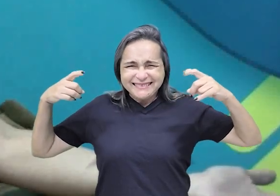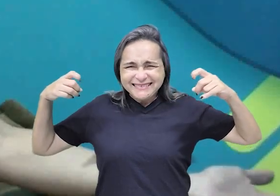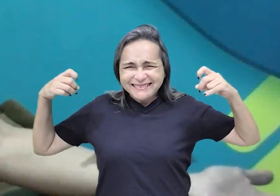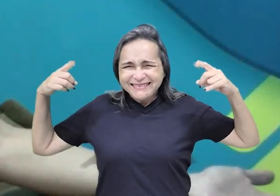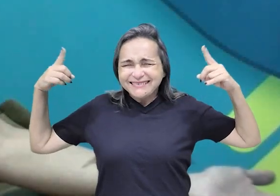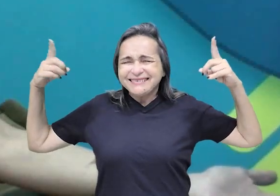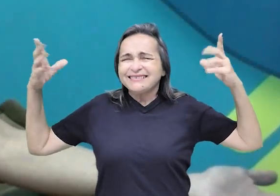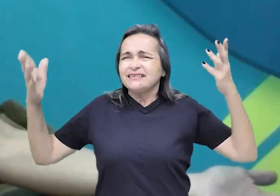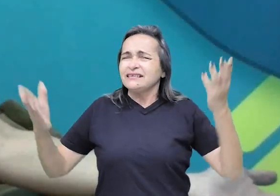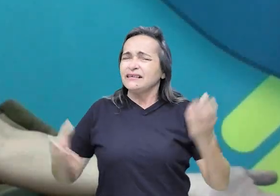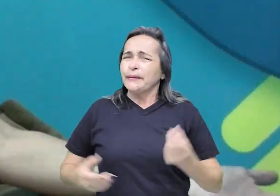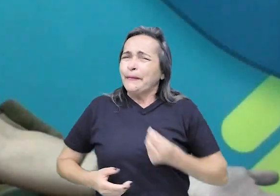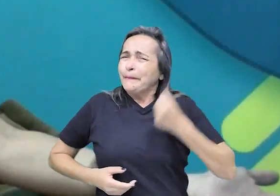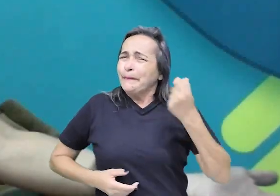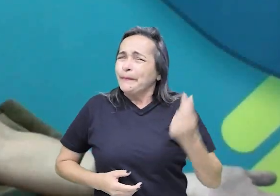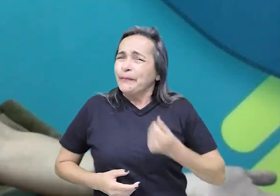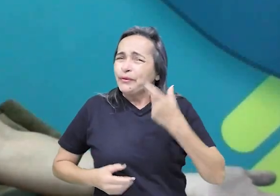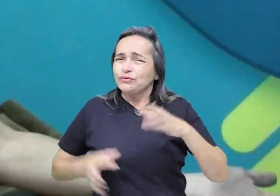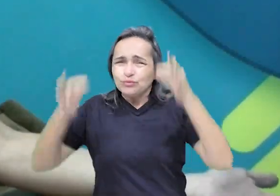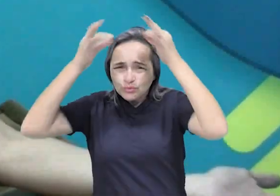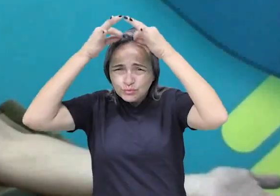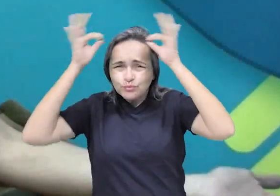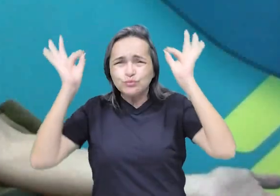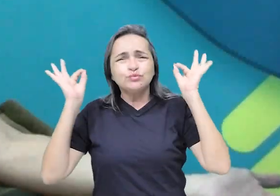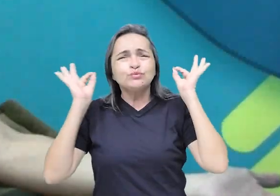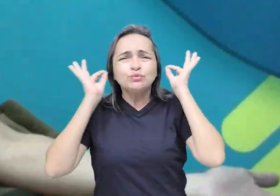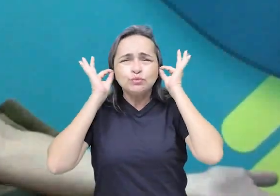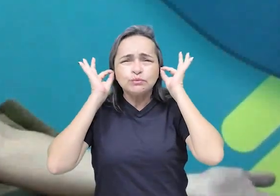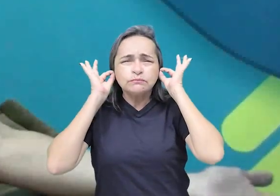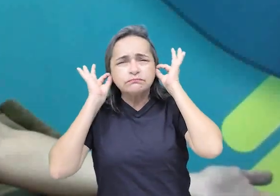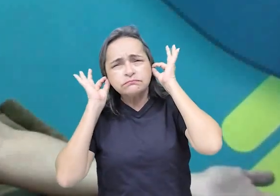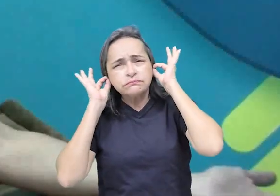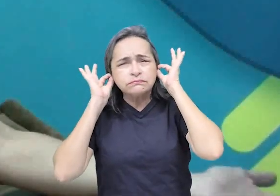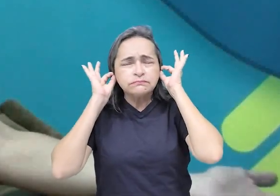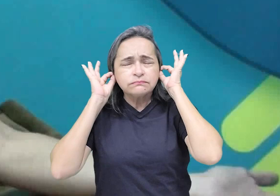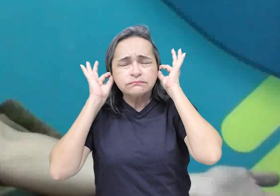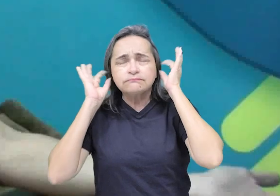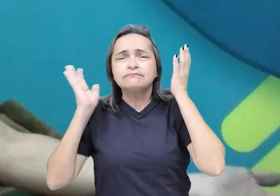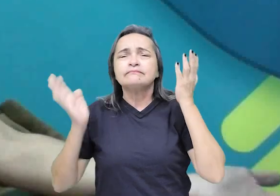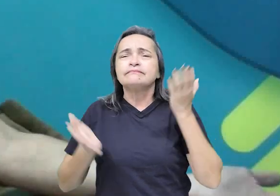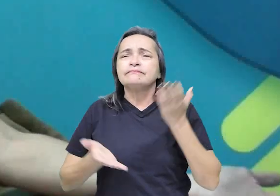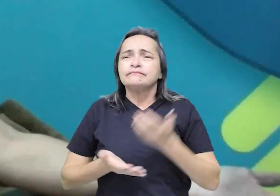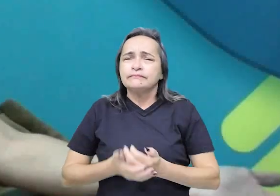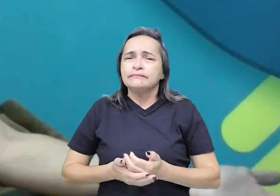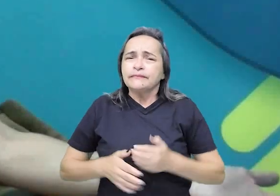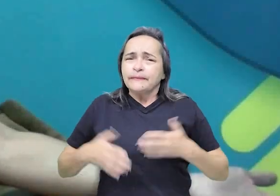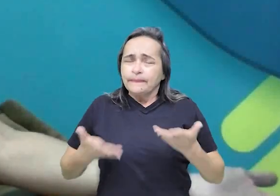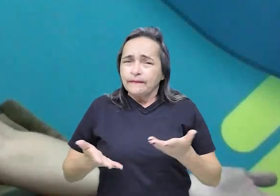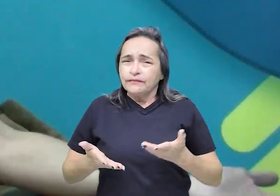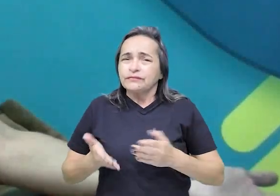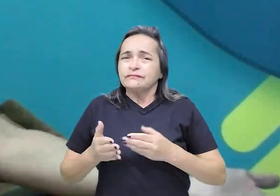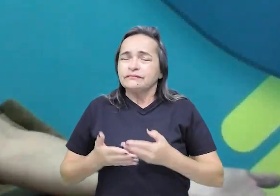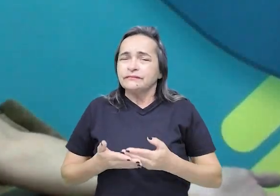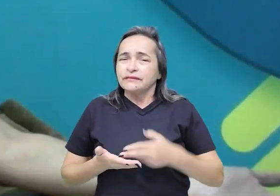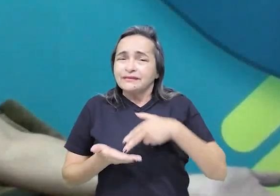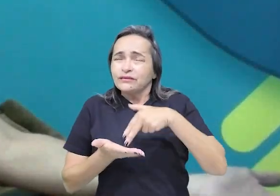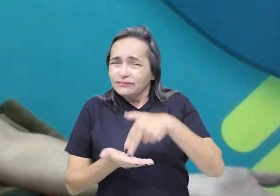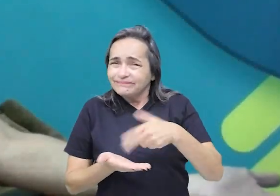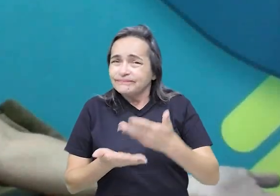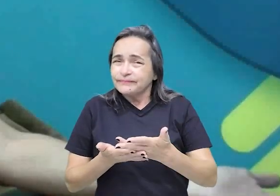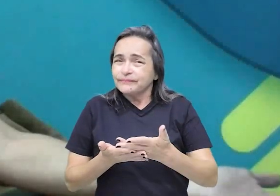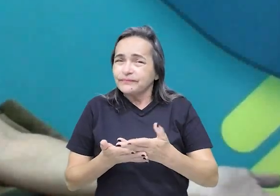altos, quando a gente passa muito tempo com fone de ouvido, né, quando a gente se expõe realmente